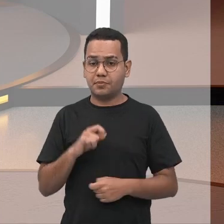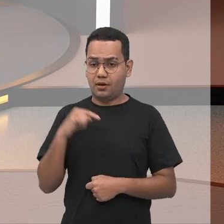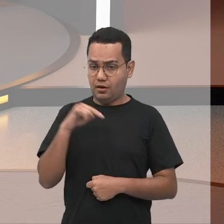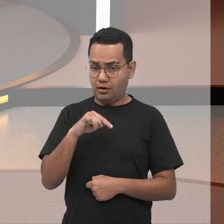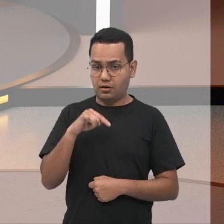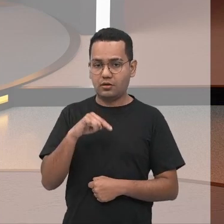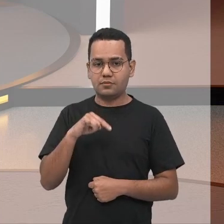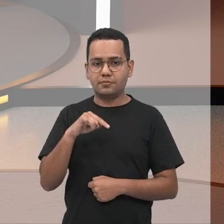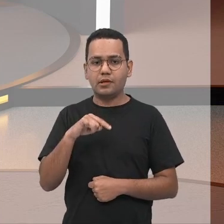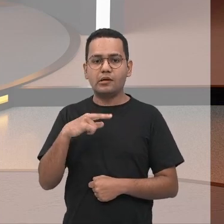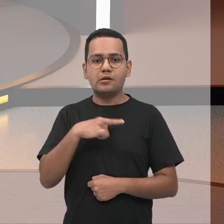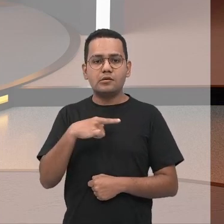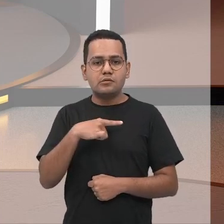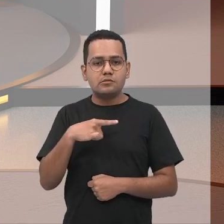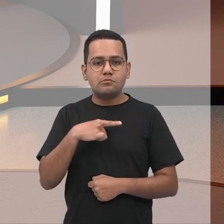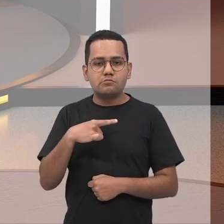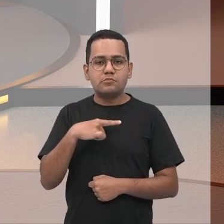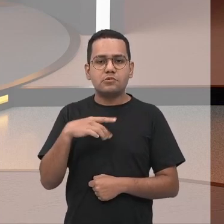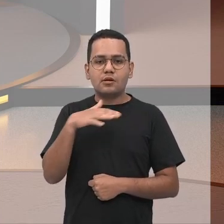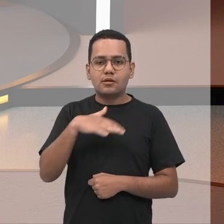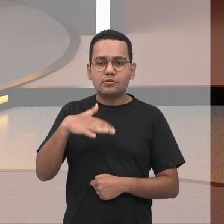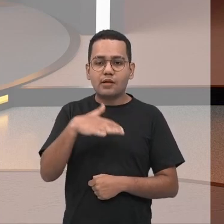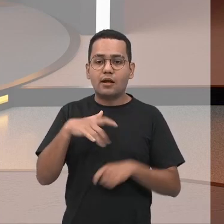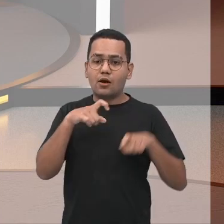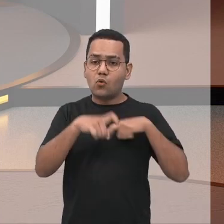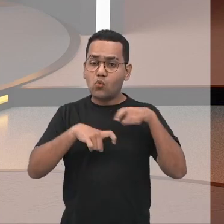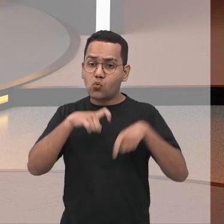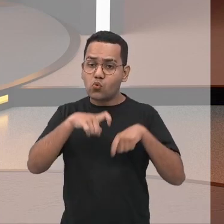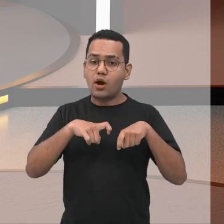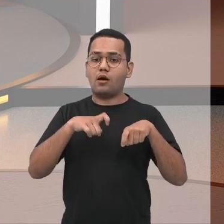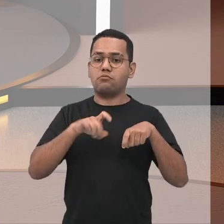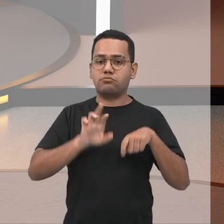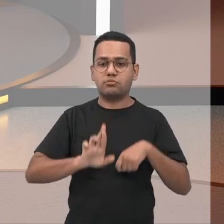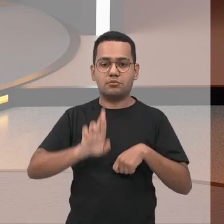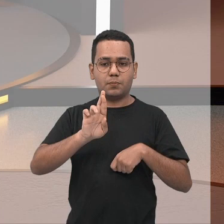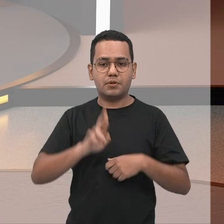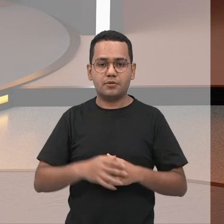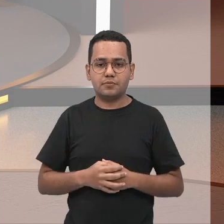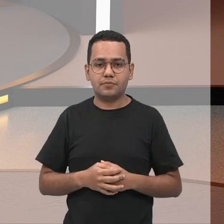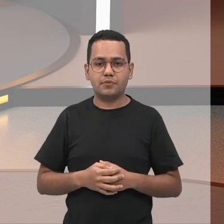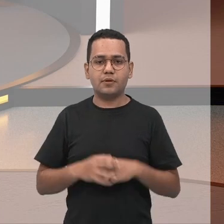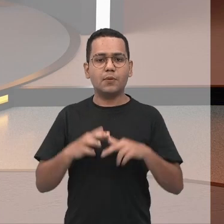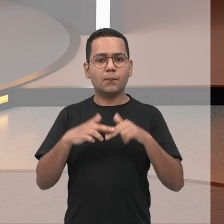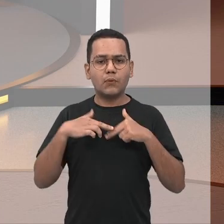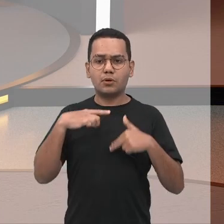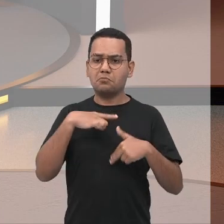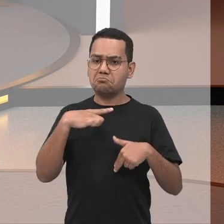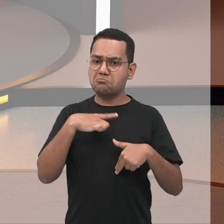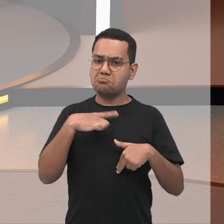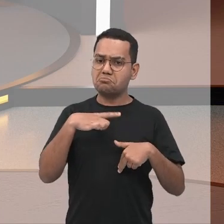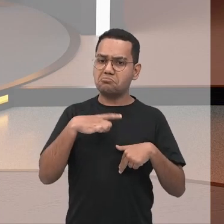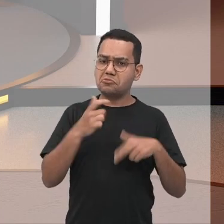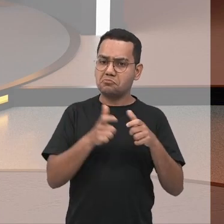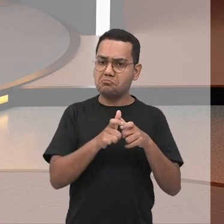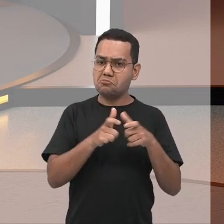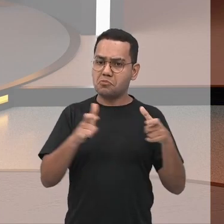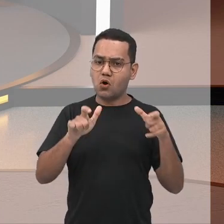classe dominante, a aristocracia rural. Possuía a maioria na Assembleia, então eles tinham a maioria na